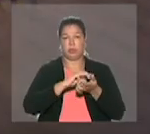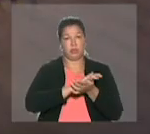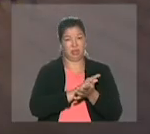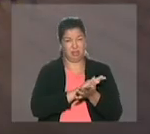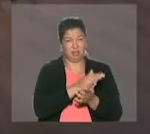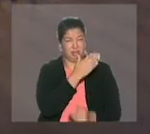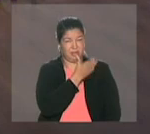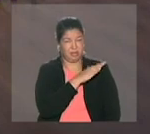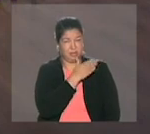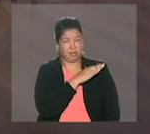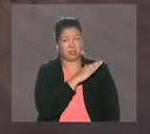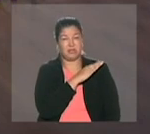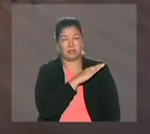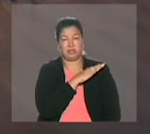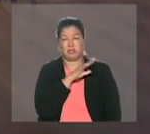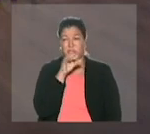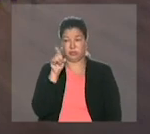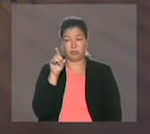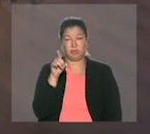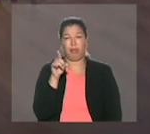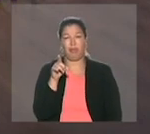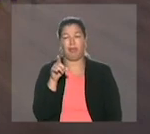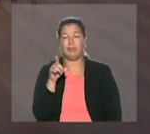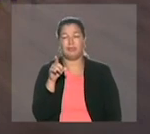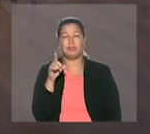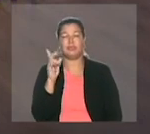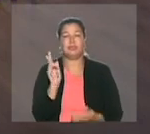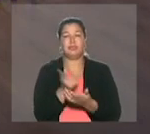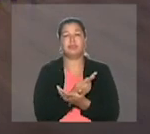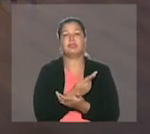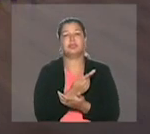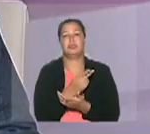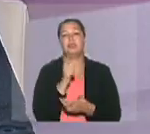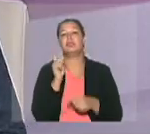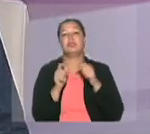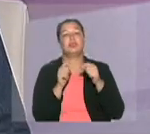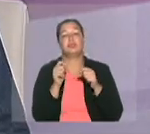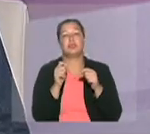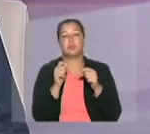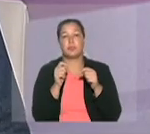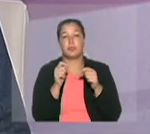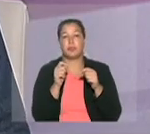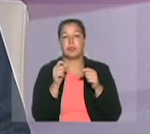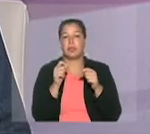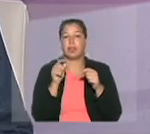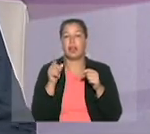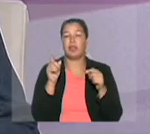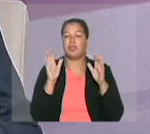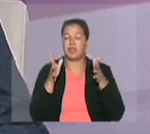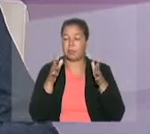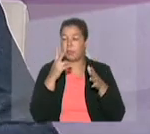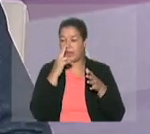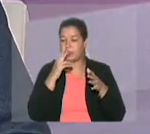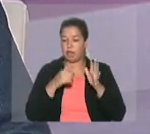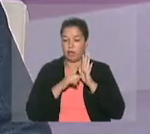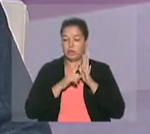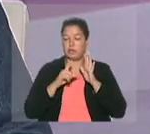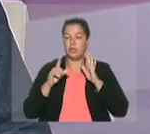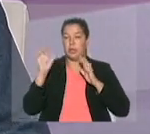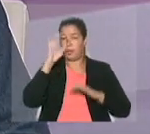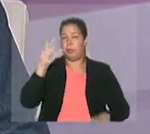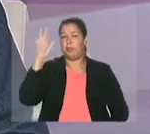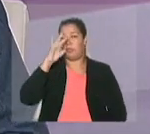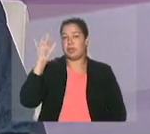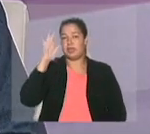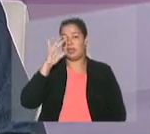racismo institucional, ele tá aí para isso, né? O racismo institucional, ele chega quando ele foi repensado,